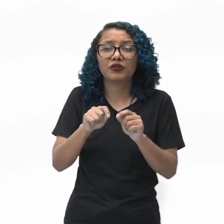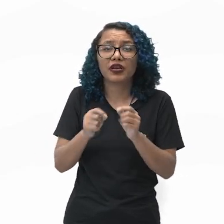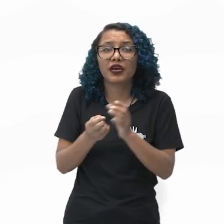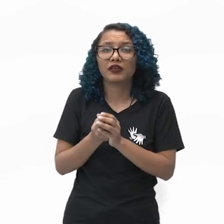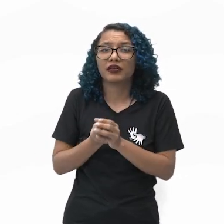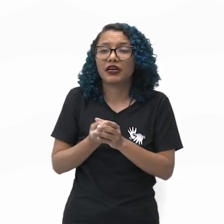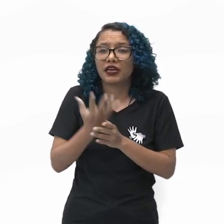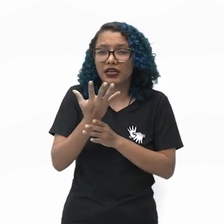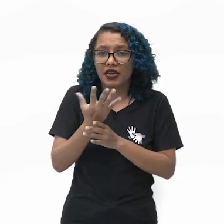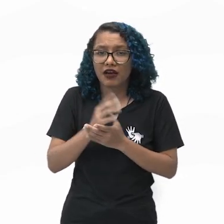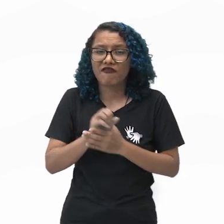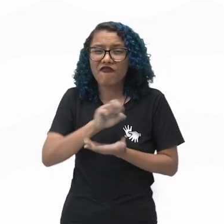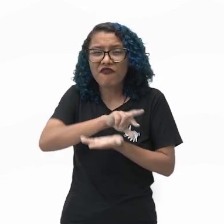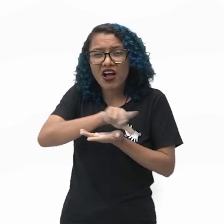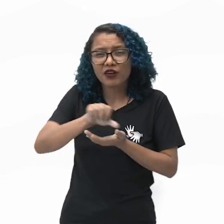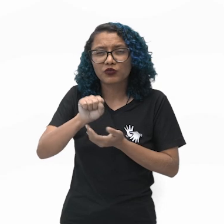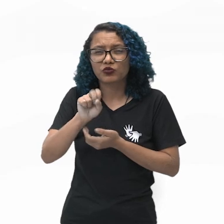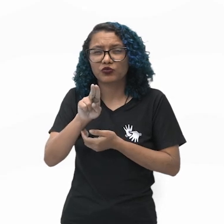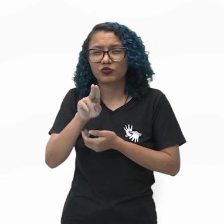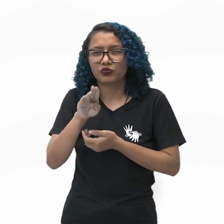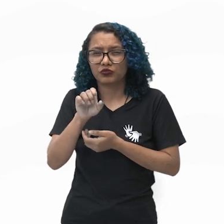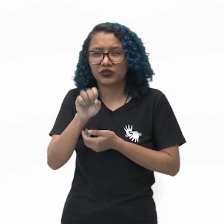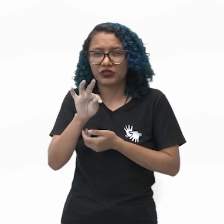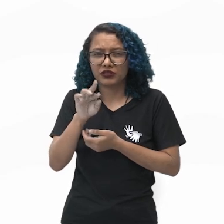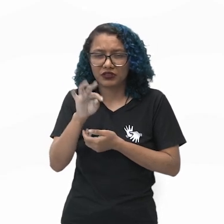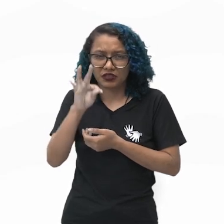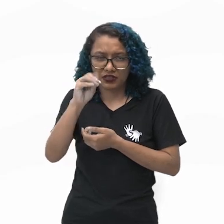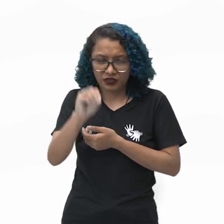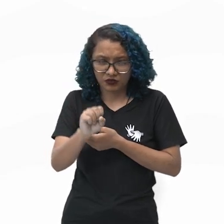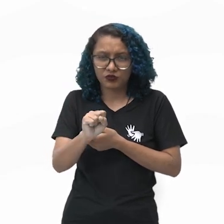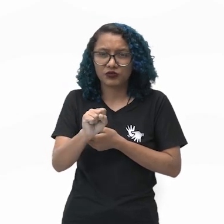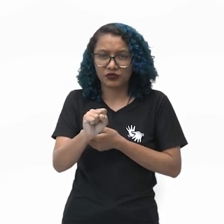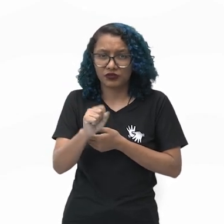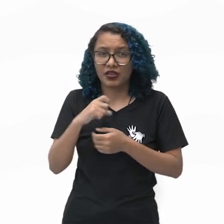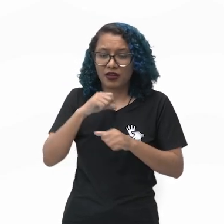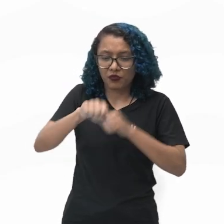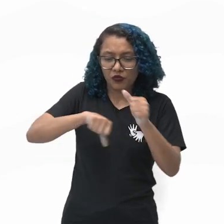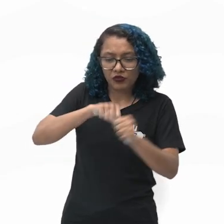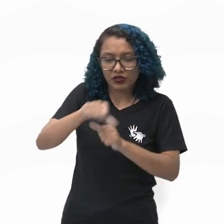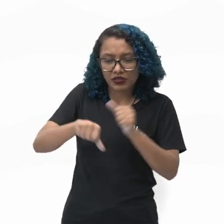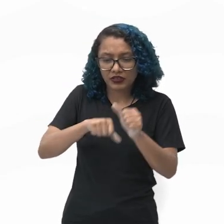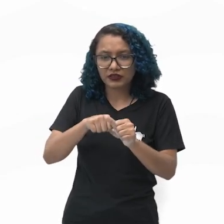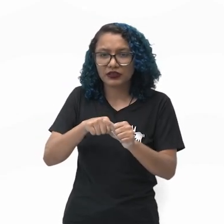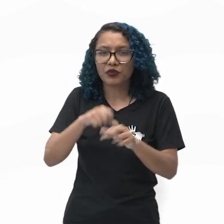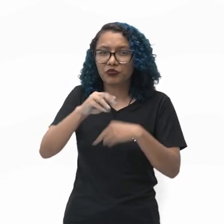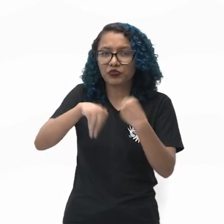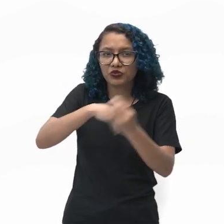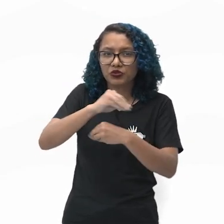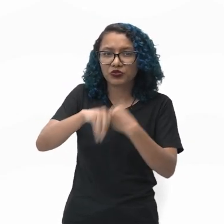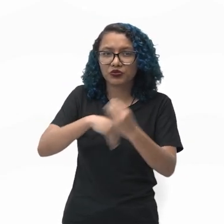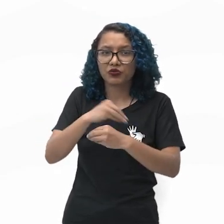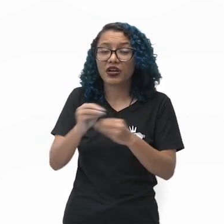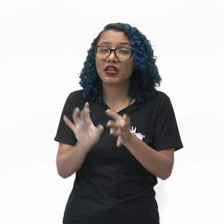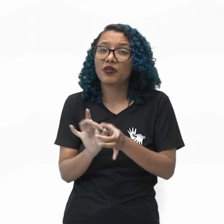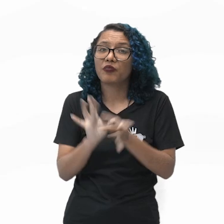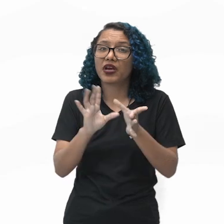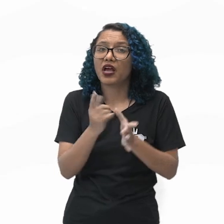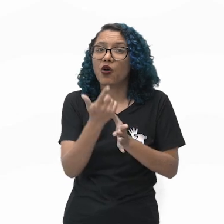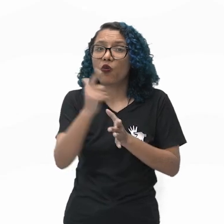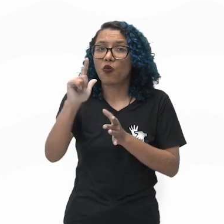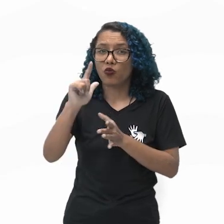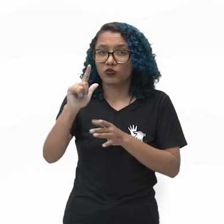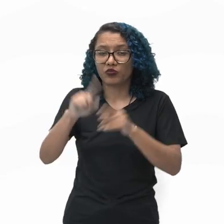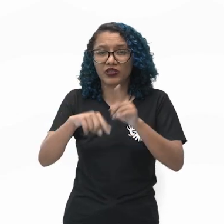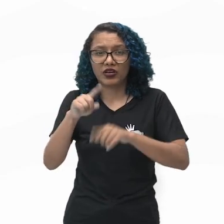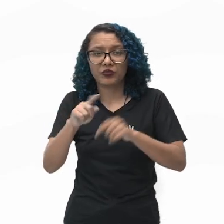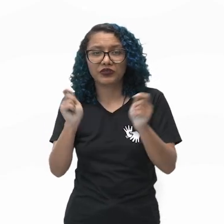a primeira reação, aí essa reação corre e libera alguma coisa, que aí eu preciso de outra reação para ter o composto que